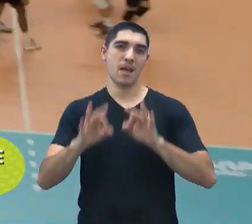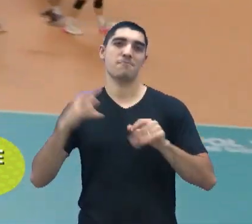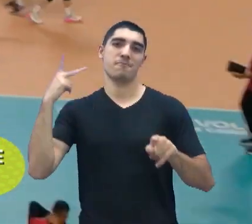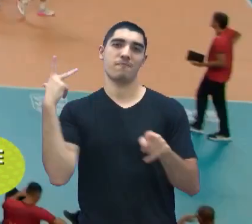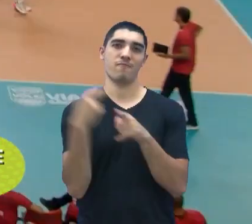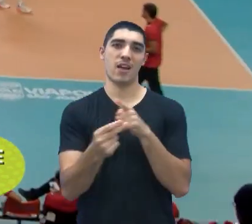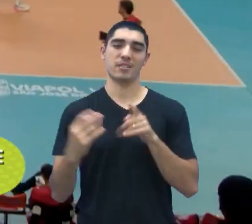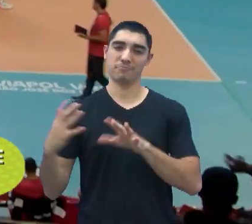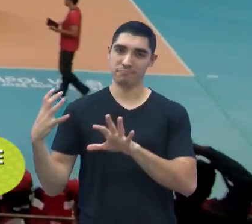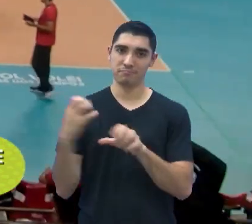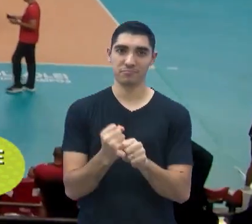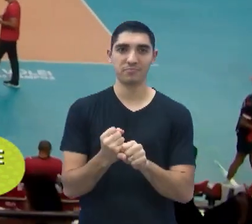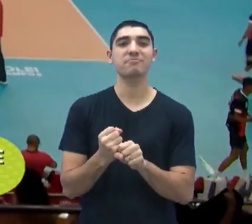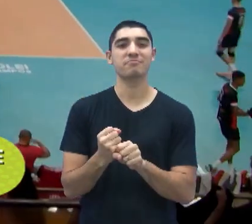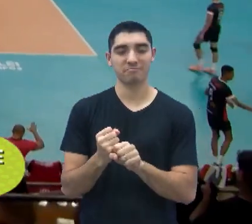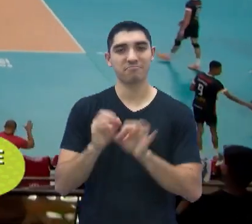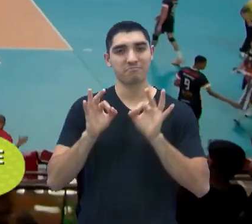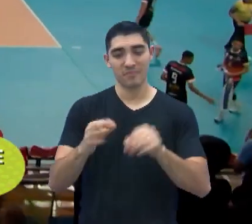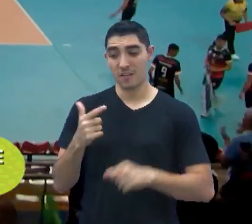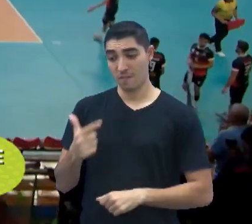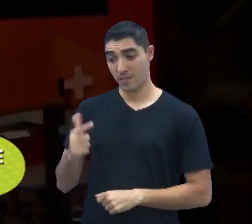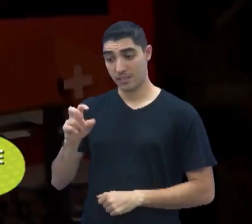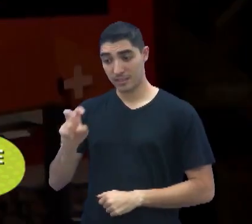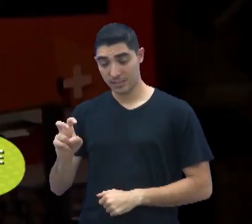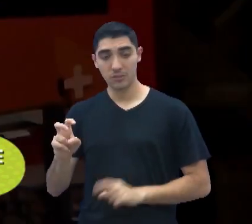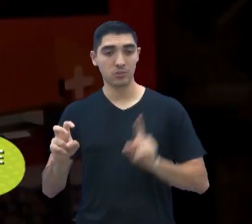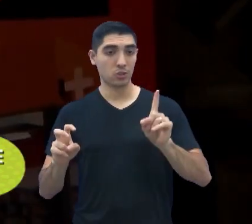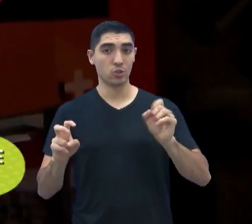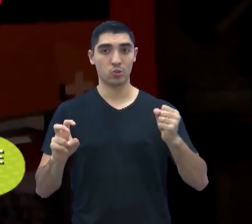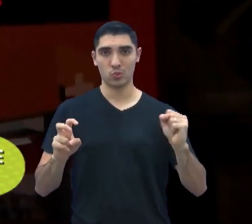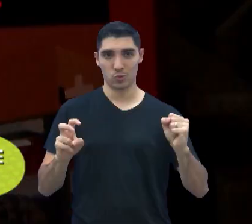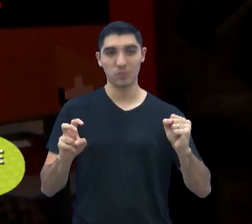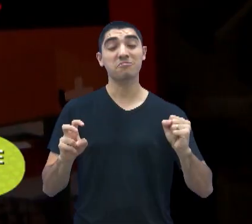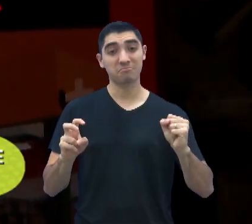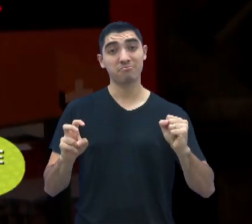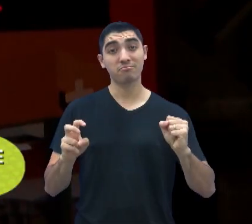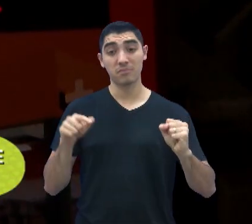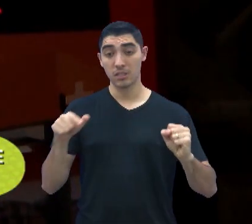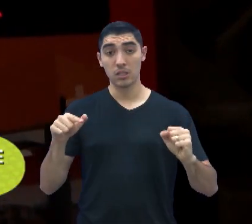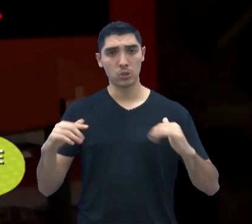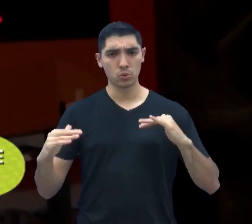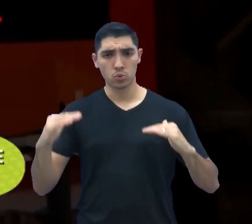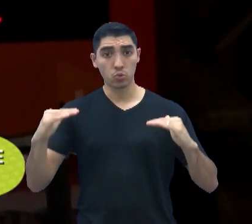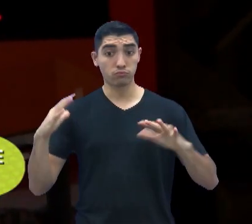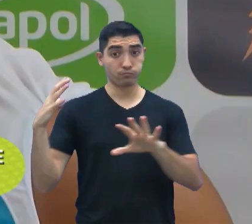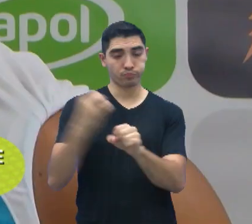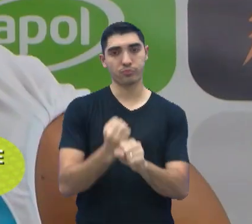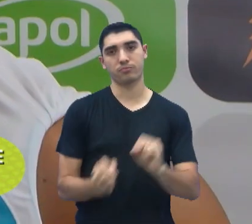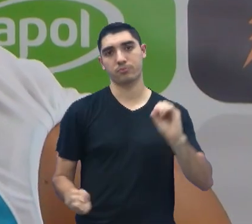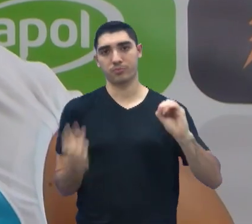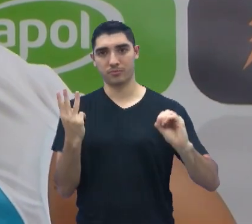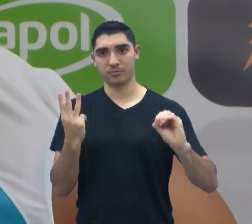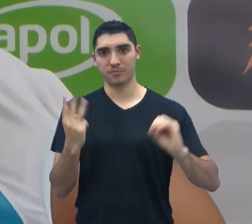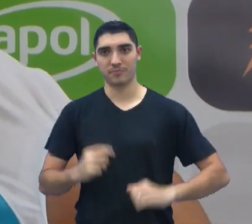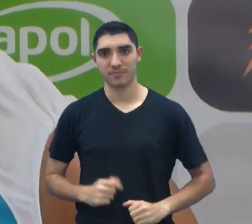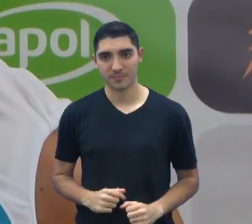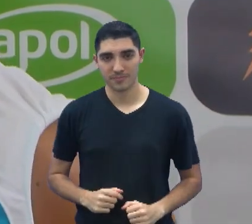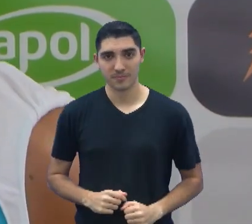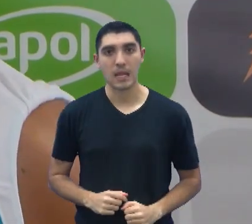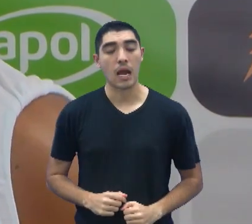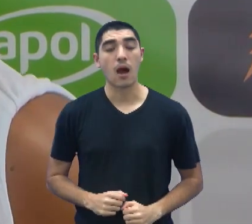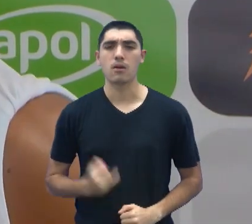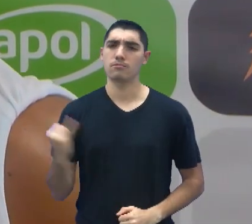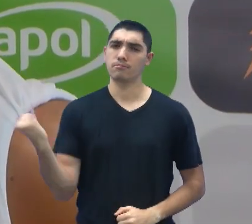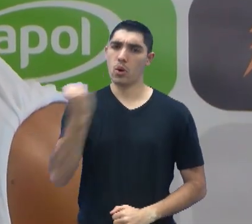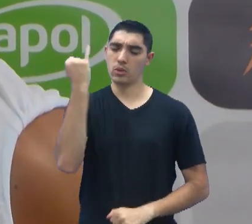parcial mais tranquila da partida em 25-18 e o jogo em 3-0. Eu acho que é uma vitória muito importante, a gente